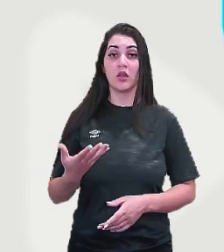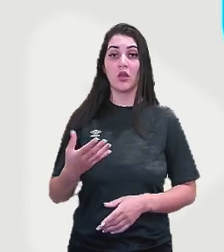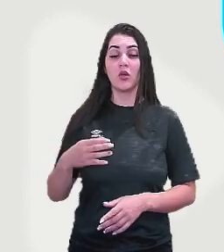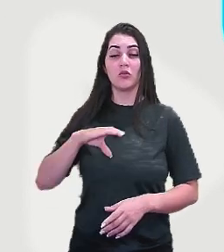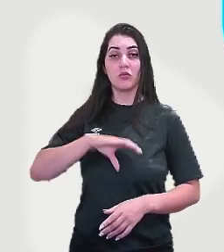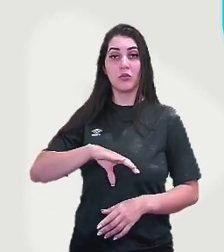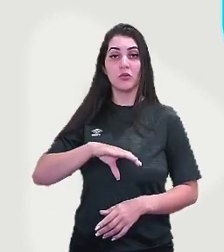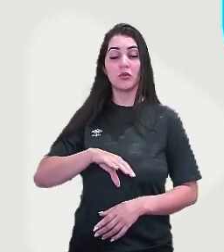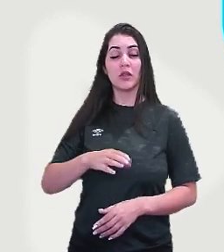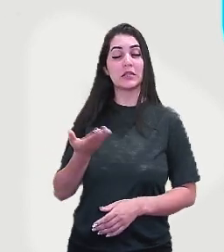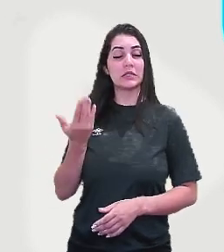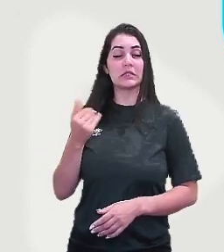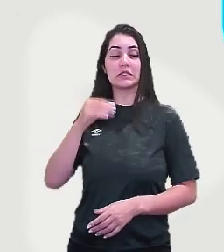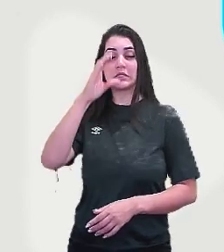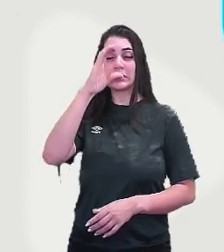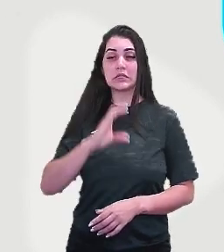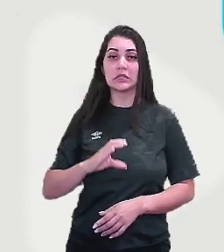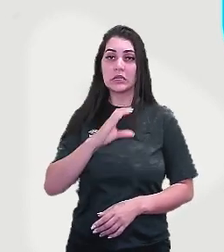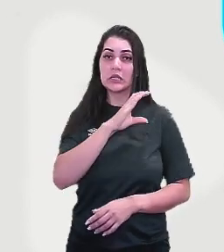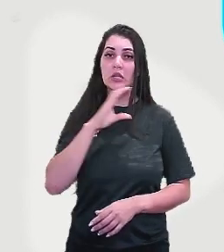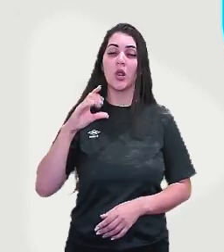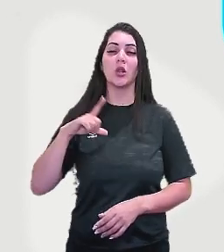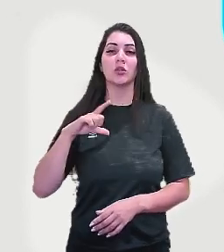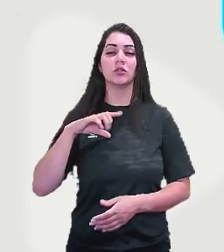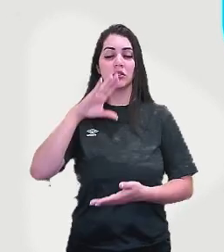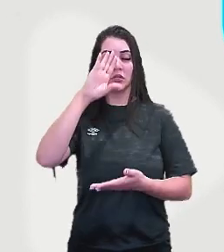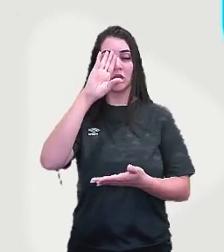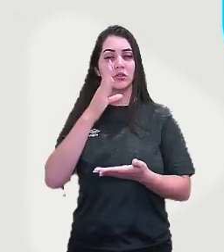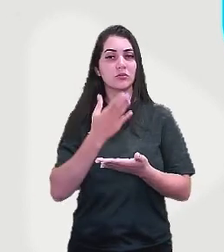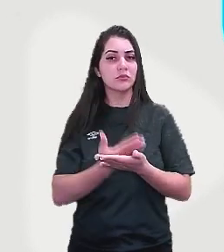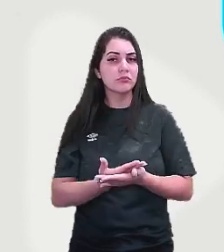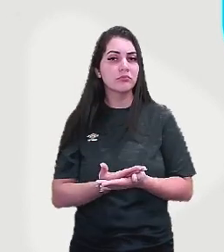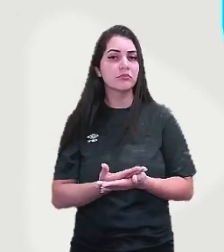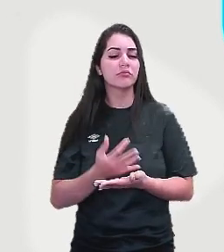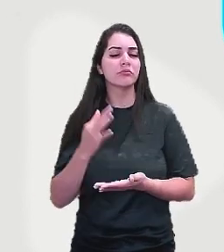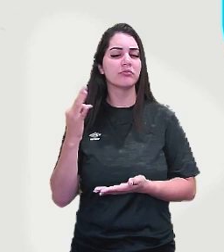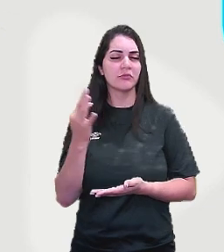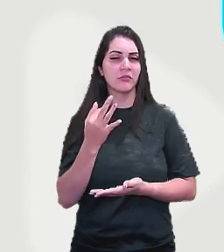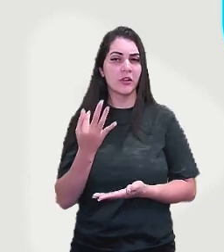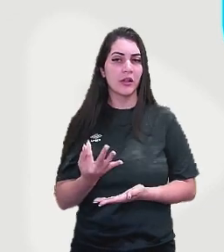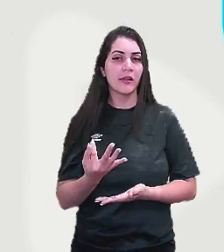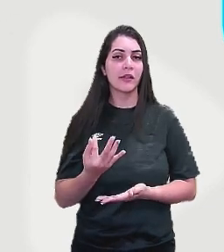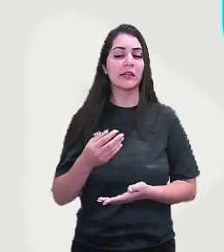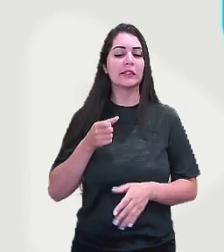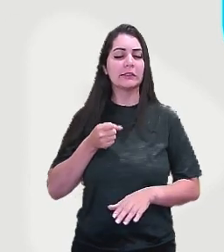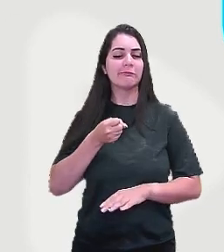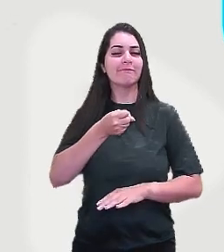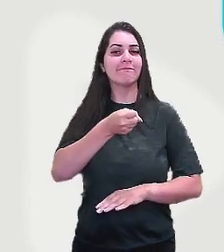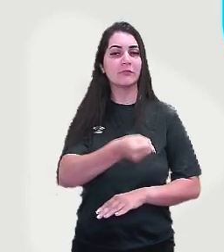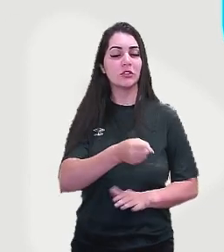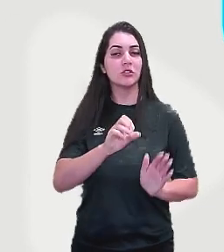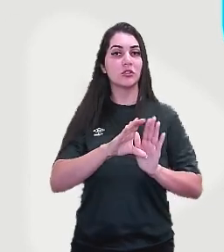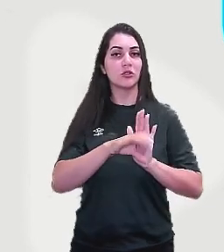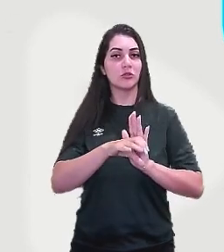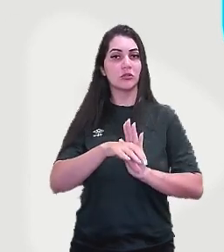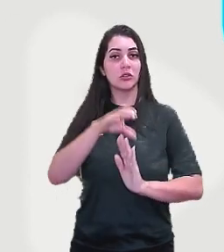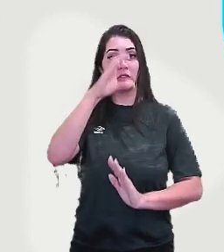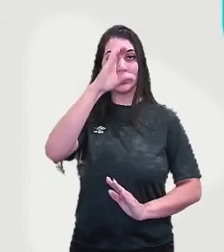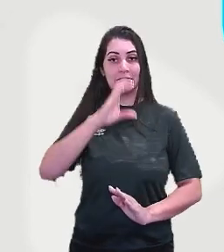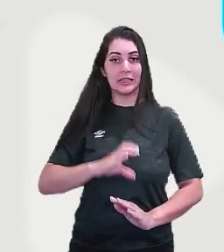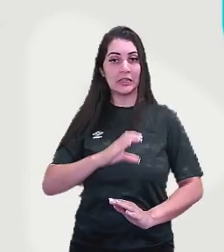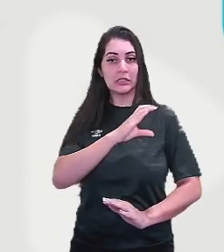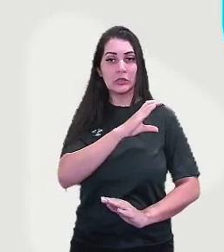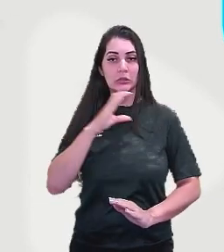quê? Católicos. Eles tinham suas crenças e introduziram esse conceito de catolicismo para os